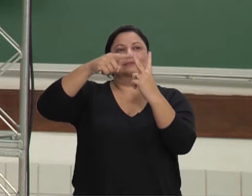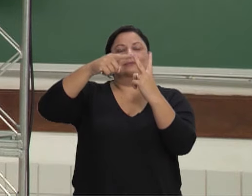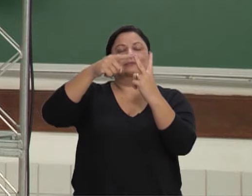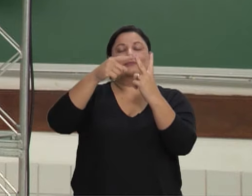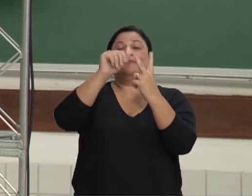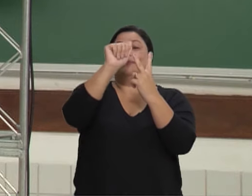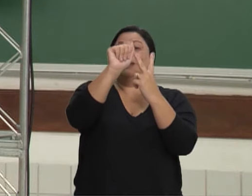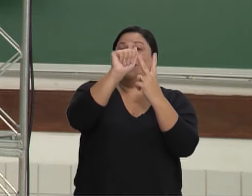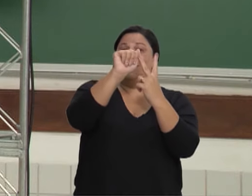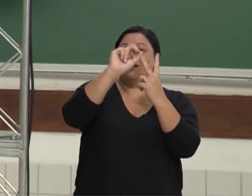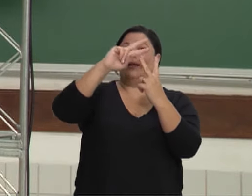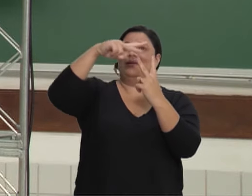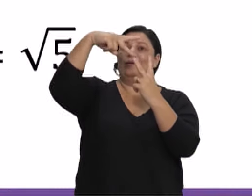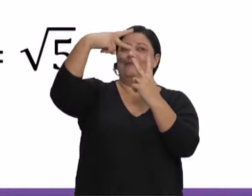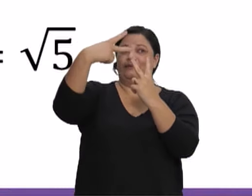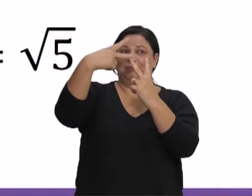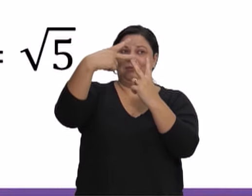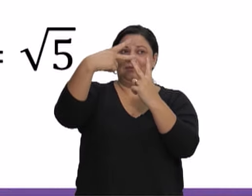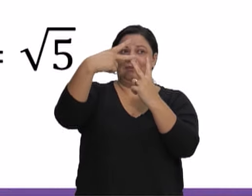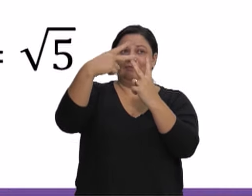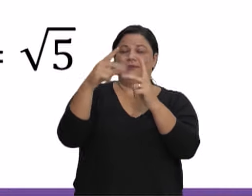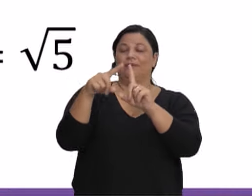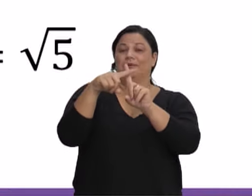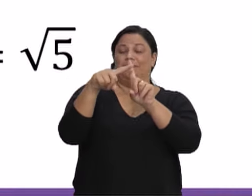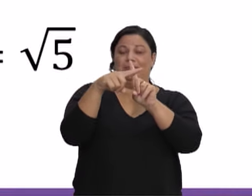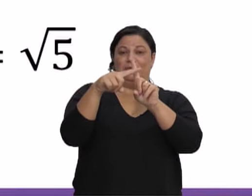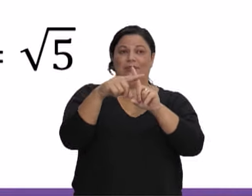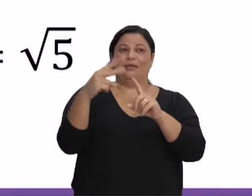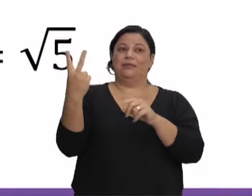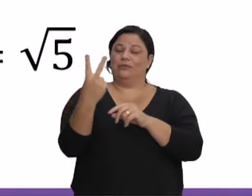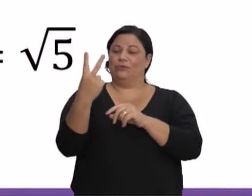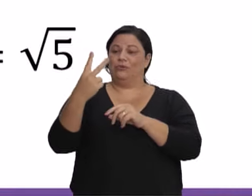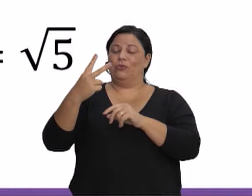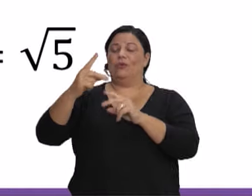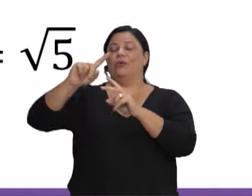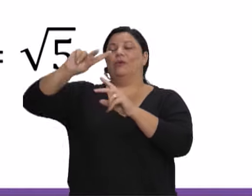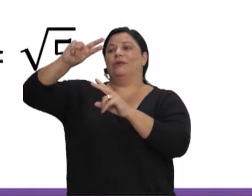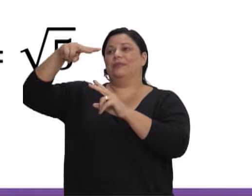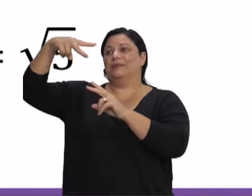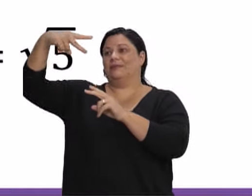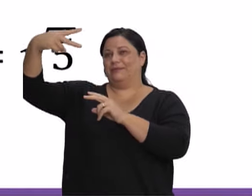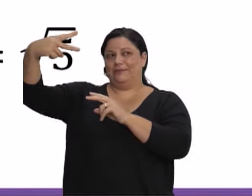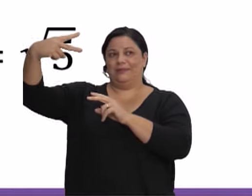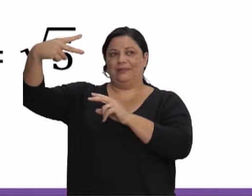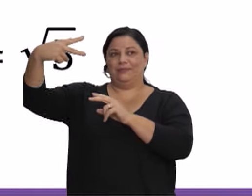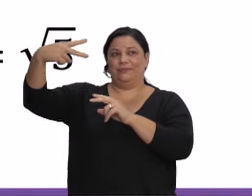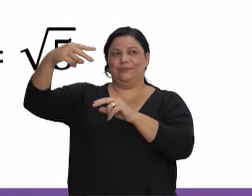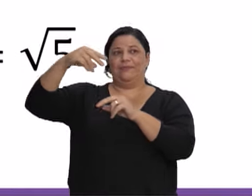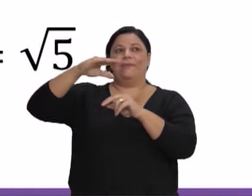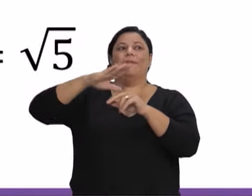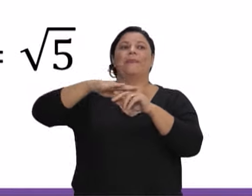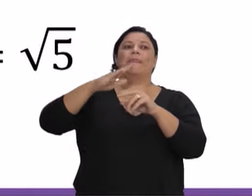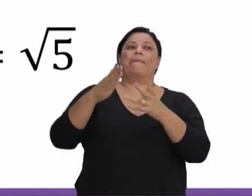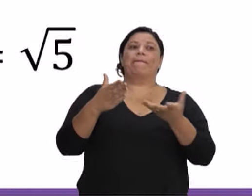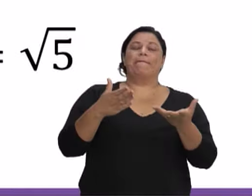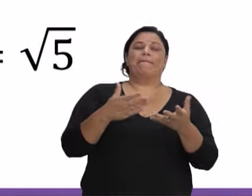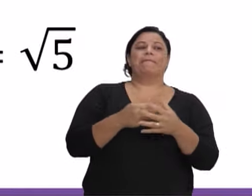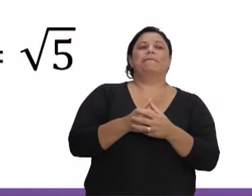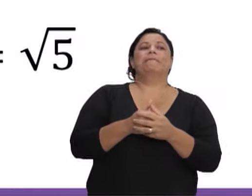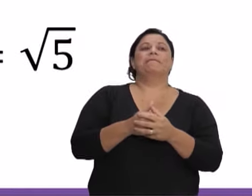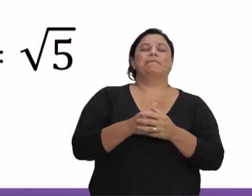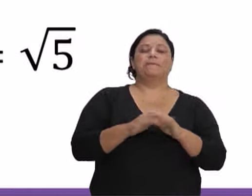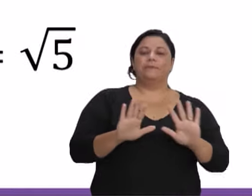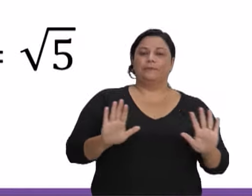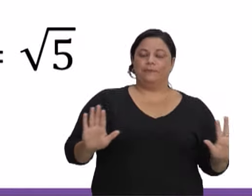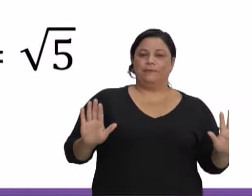quadrado mais 2 elevado ao quadrado, mais B, né, que é 2.